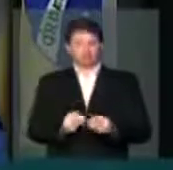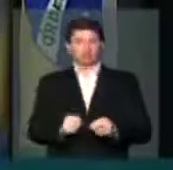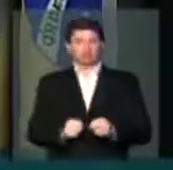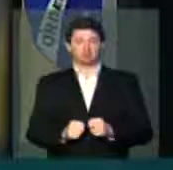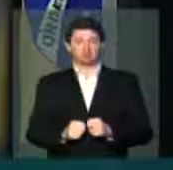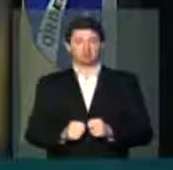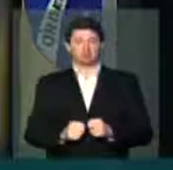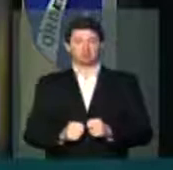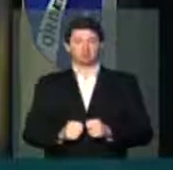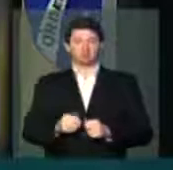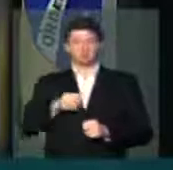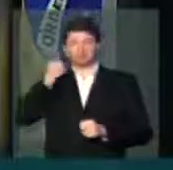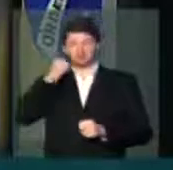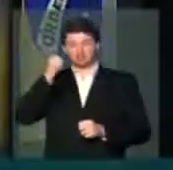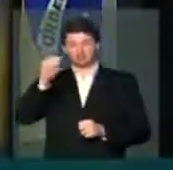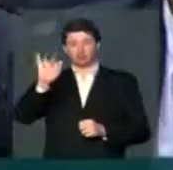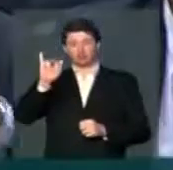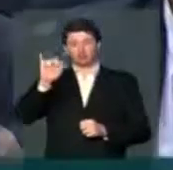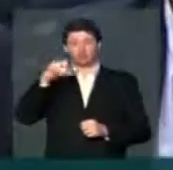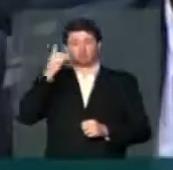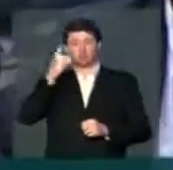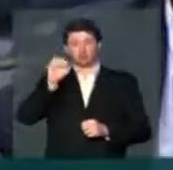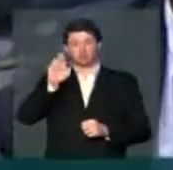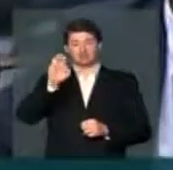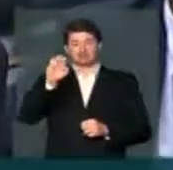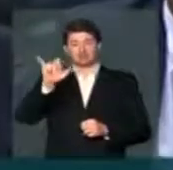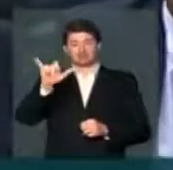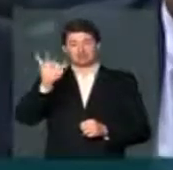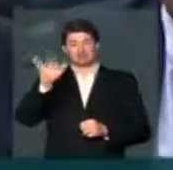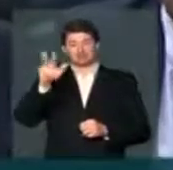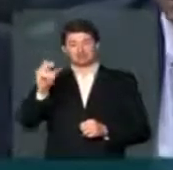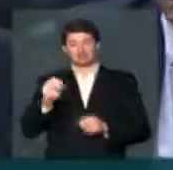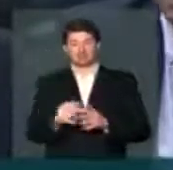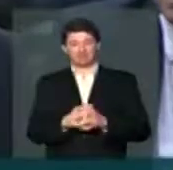atualizada. Senador Sarney Filho, deputado Sarney Filho, com futuro.